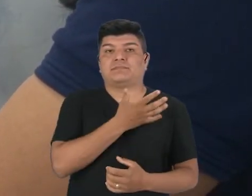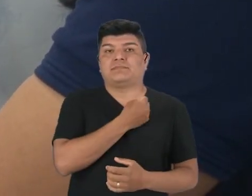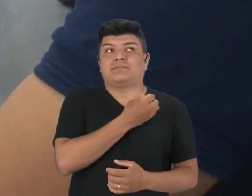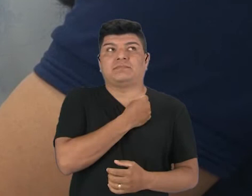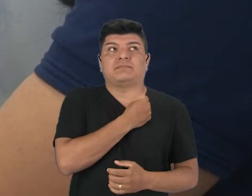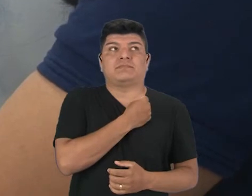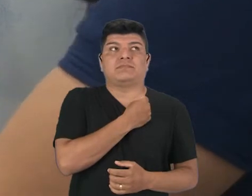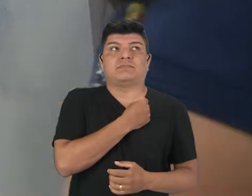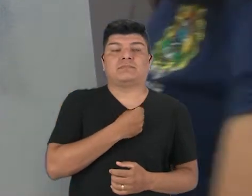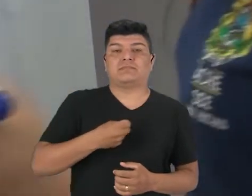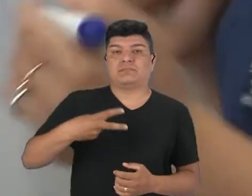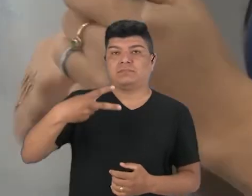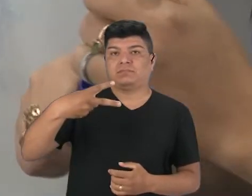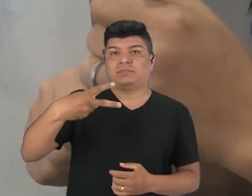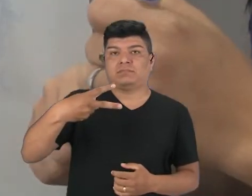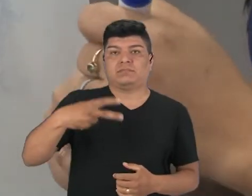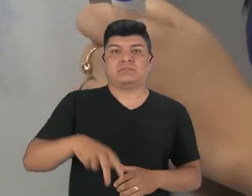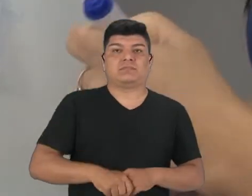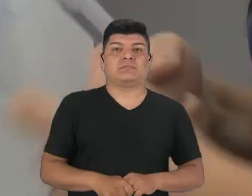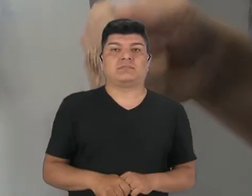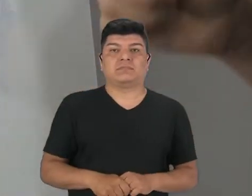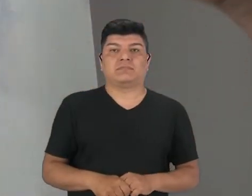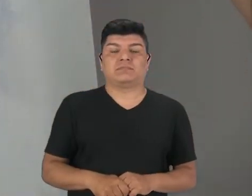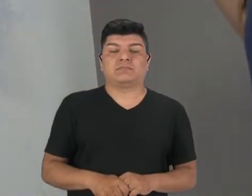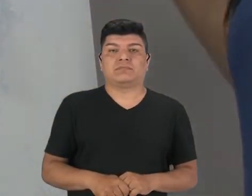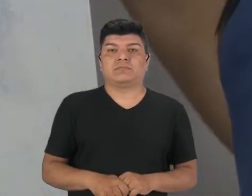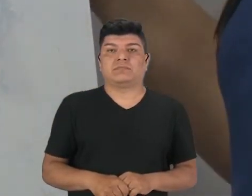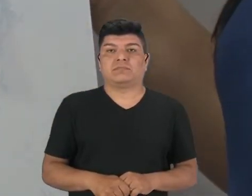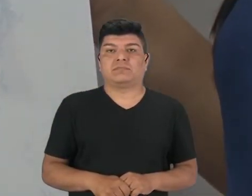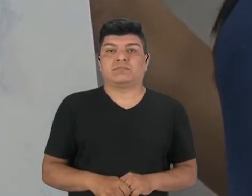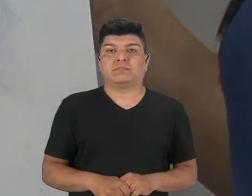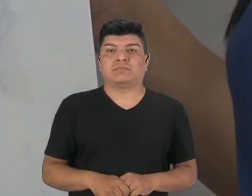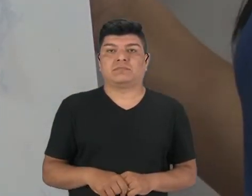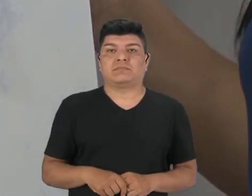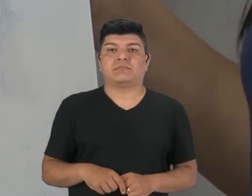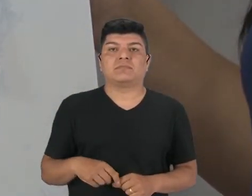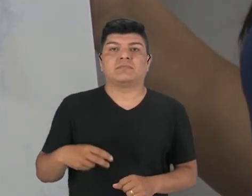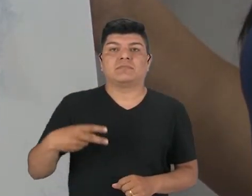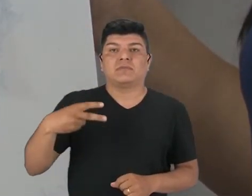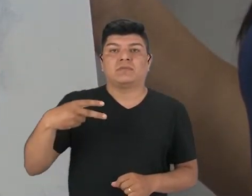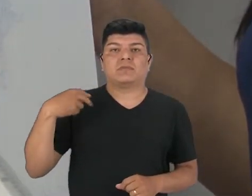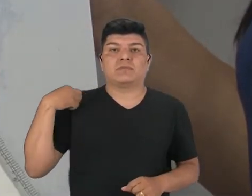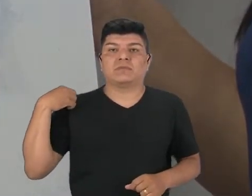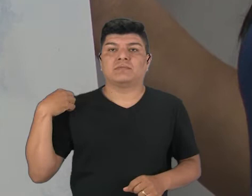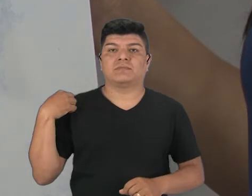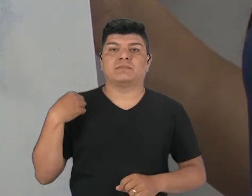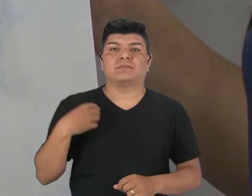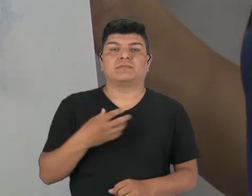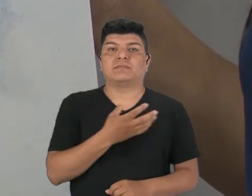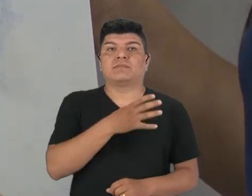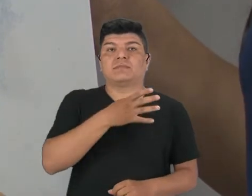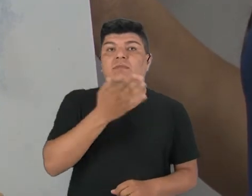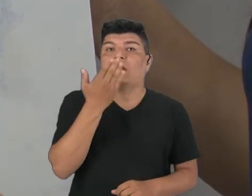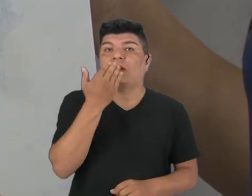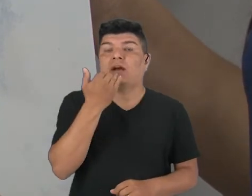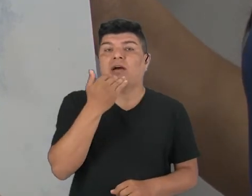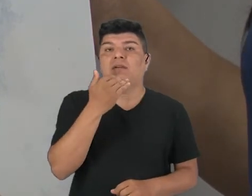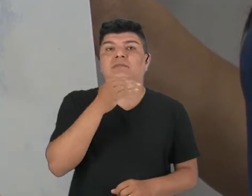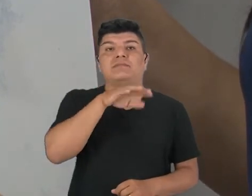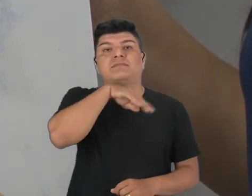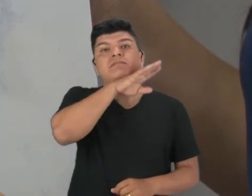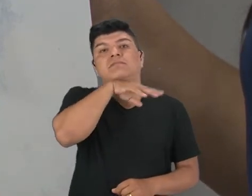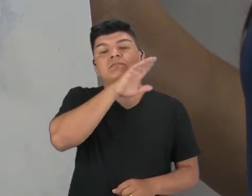número 2. Eu faço a relação aqui, animais carnívoros, o número